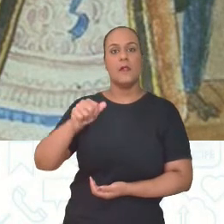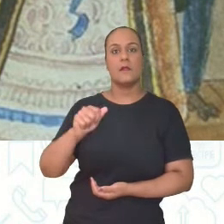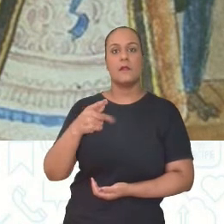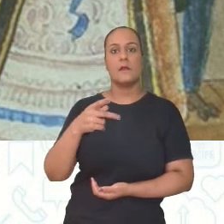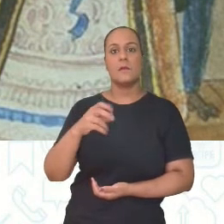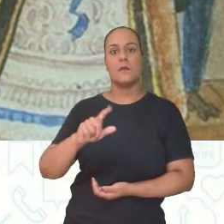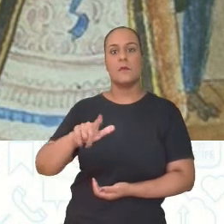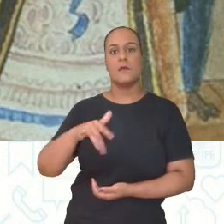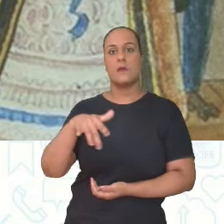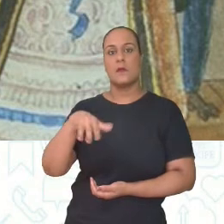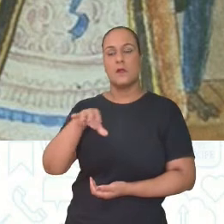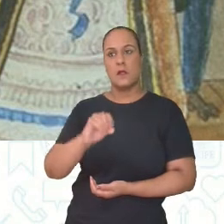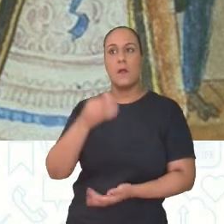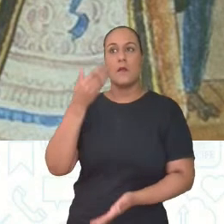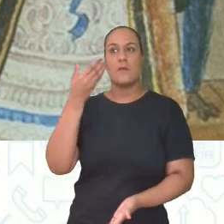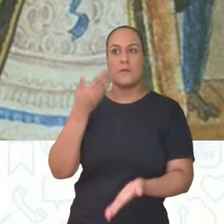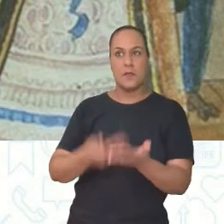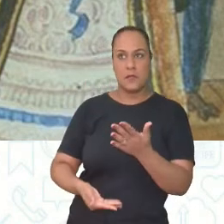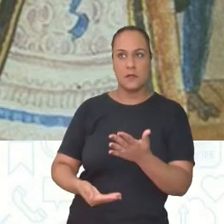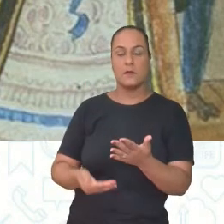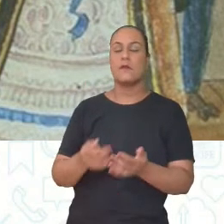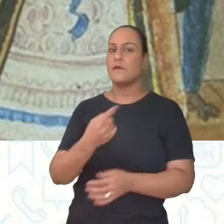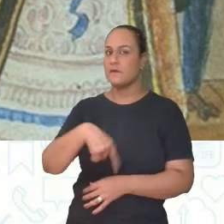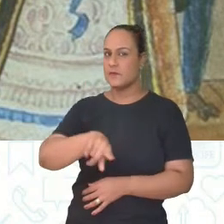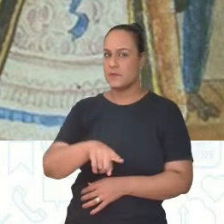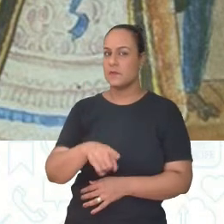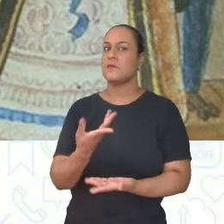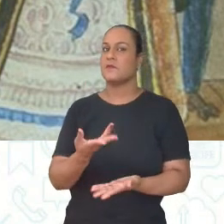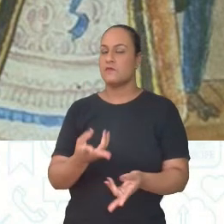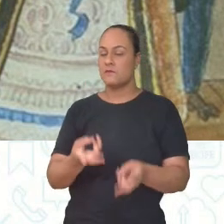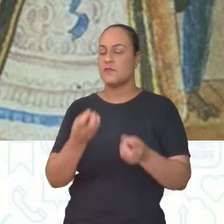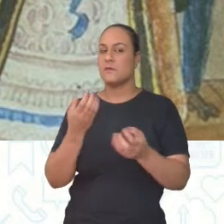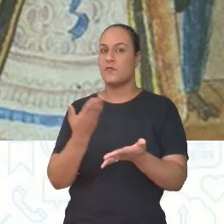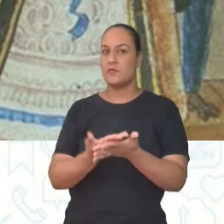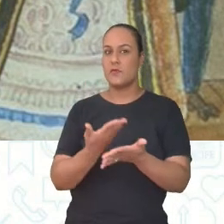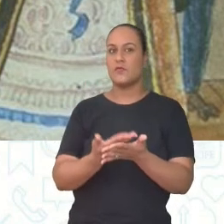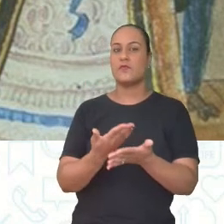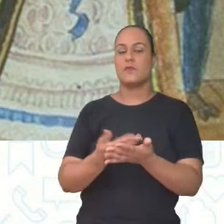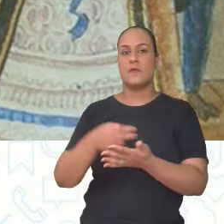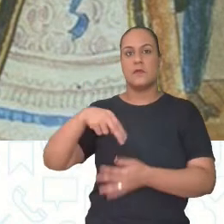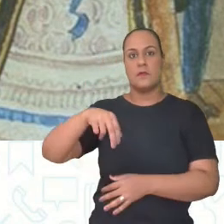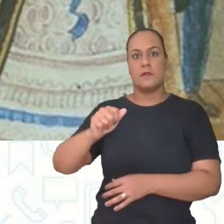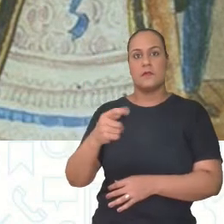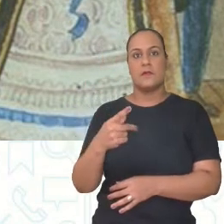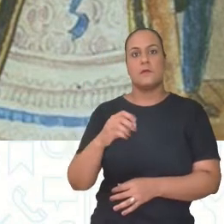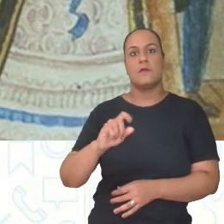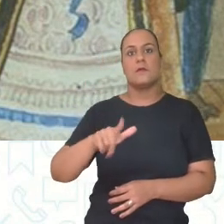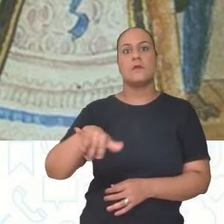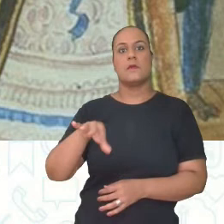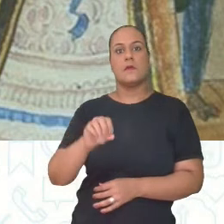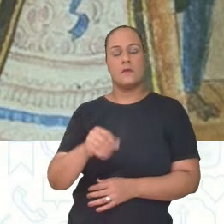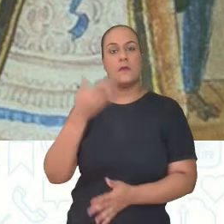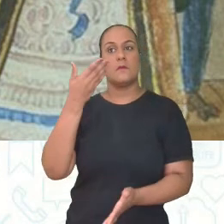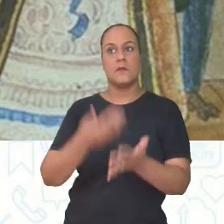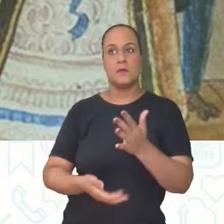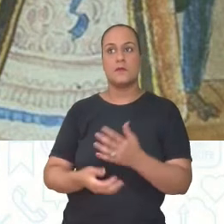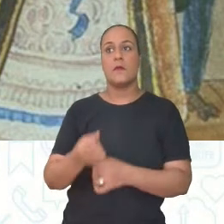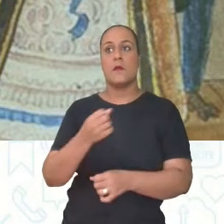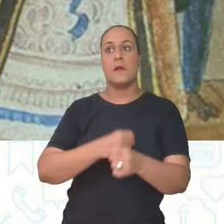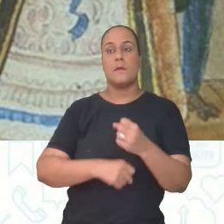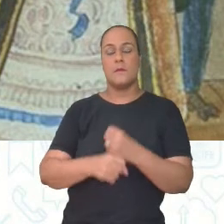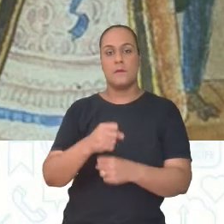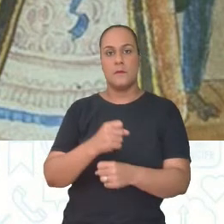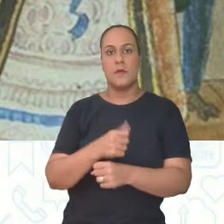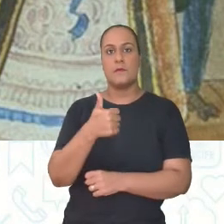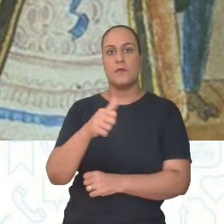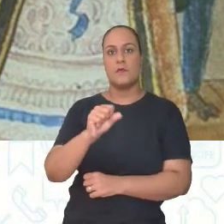vocês viram lá, quando a gente estudou o período de Napoleão, que ele é derrotado, né, em 1815, né, e essa